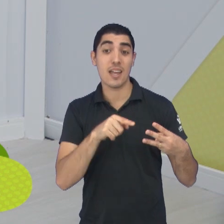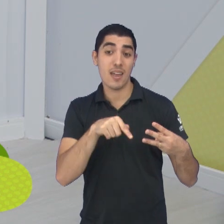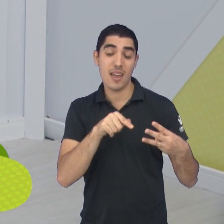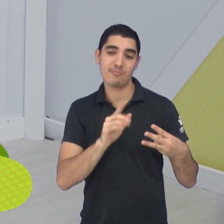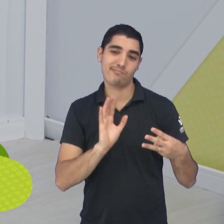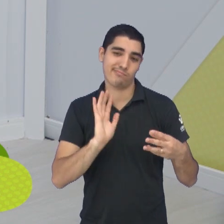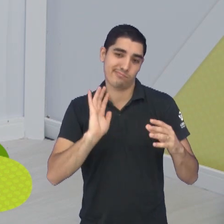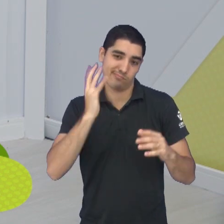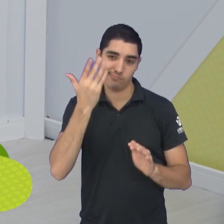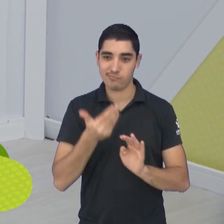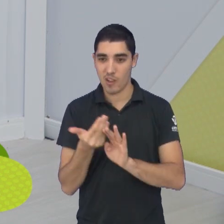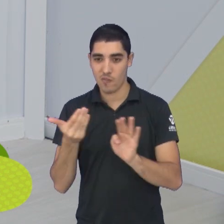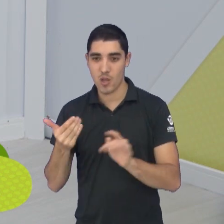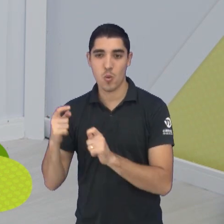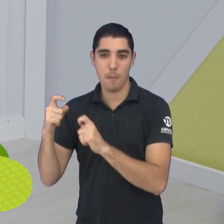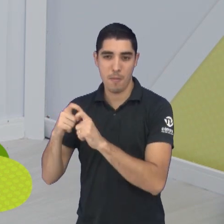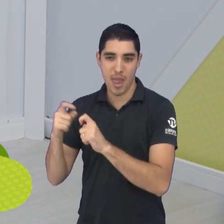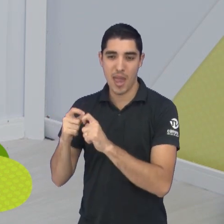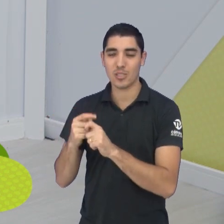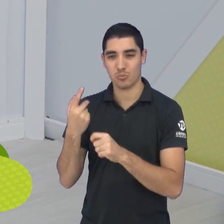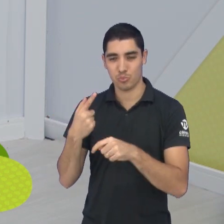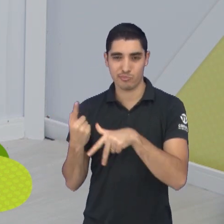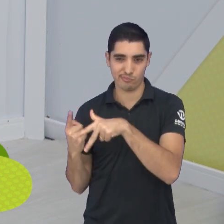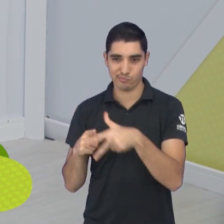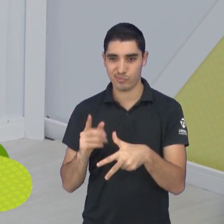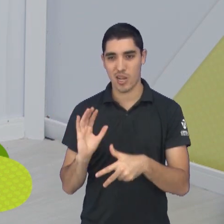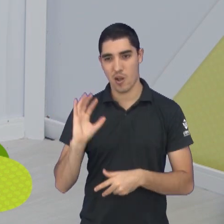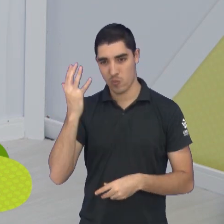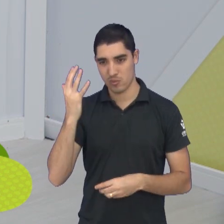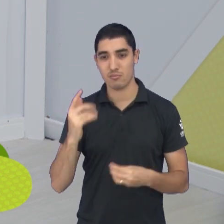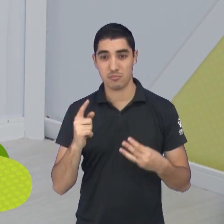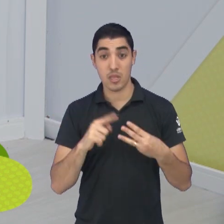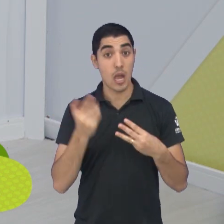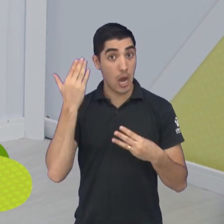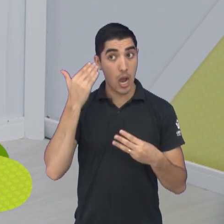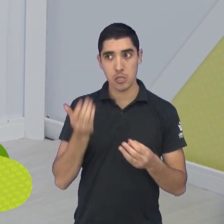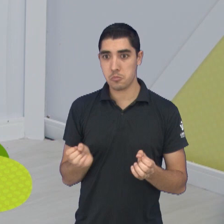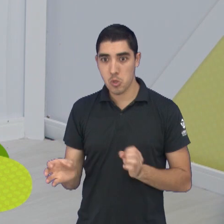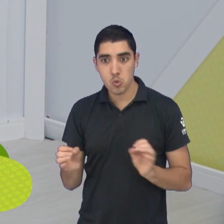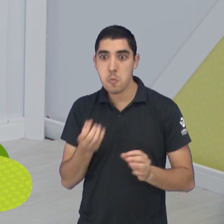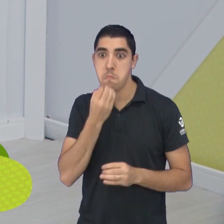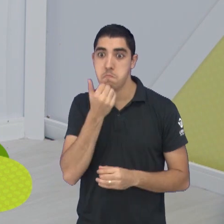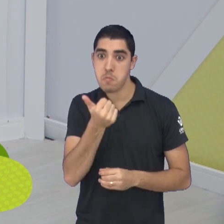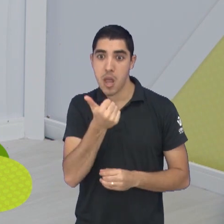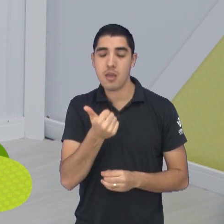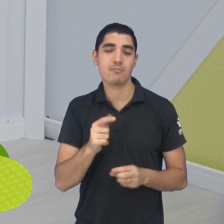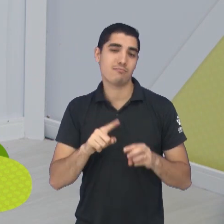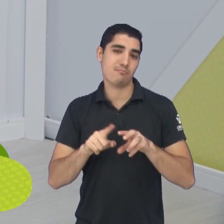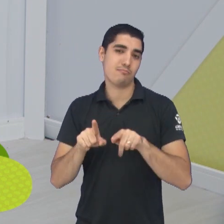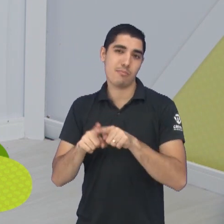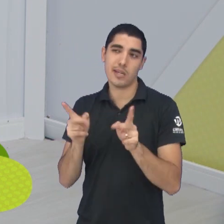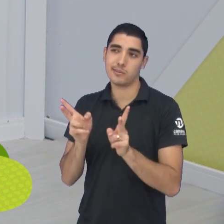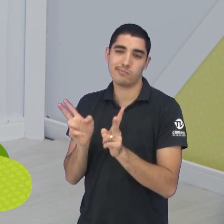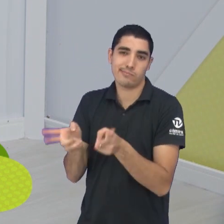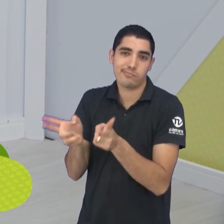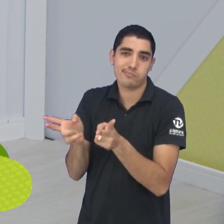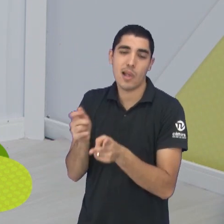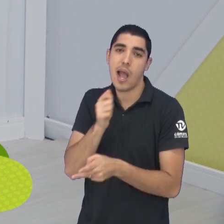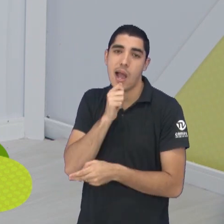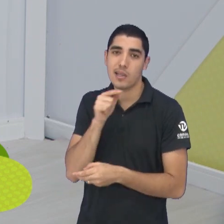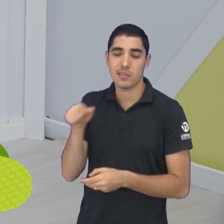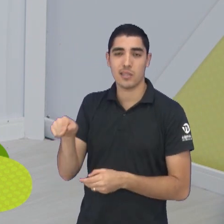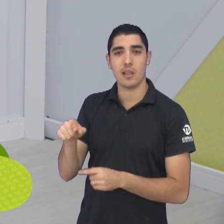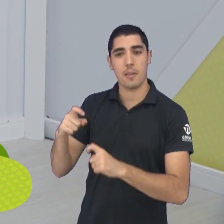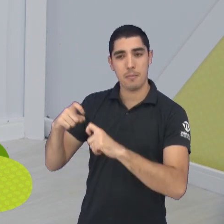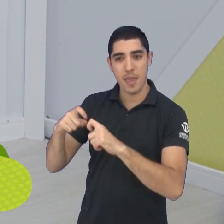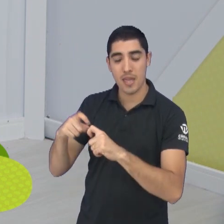mais tempo no departamento médico do que atuando, né? Quando atuou até que foi bem, mas ficou muito tempo no departamento médico, a gente não sabe que condições está